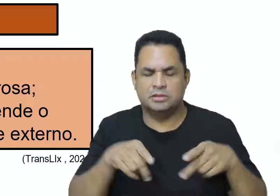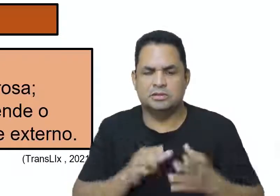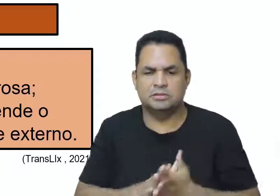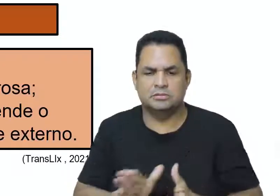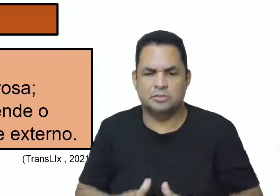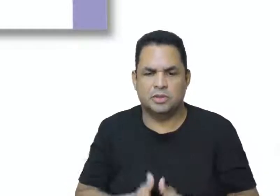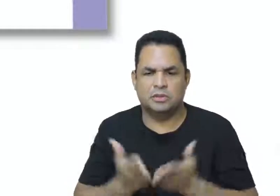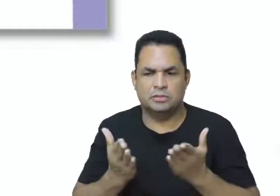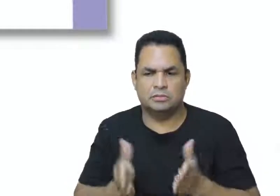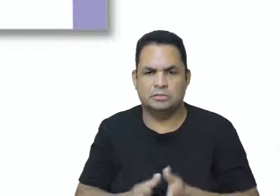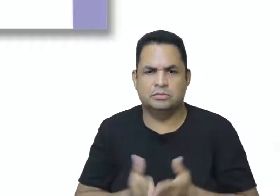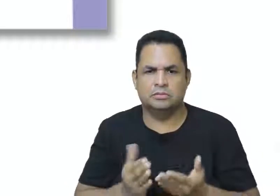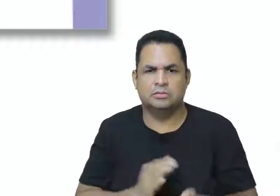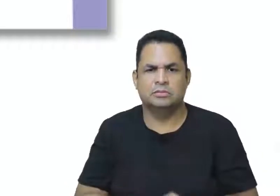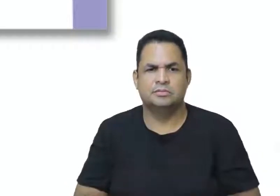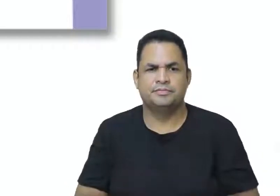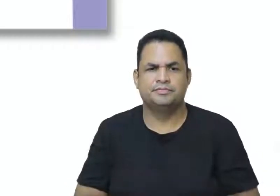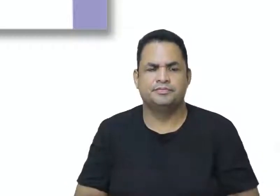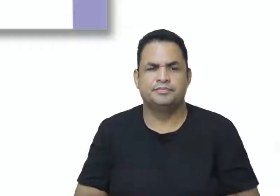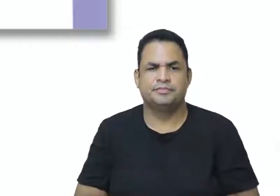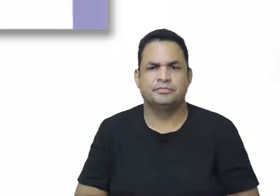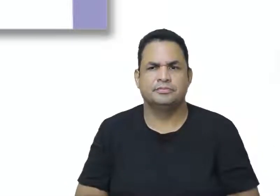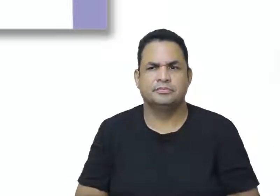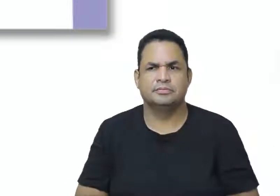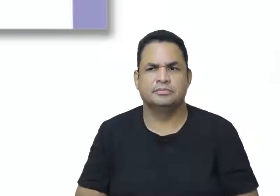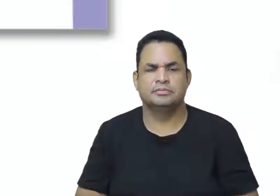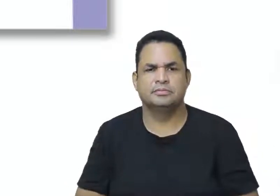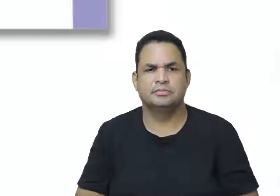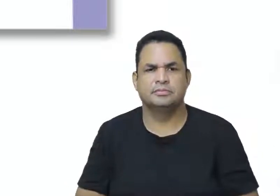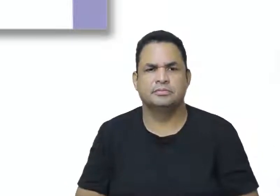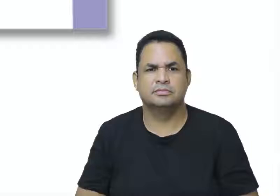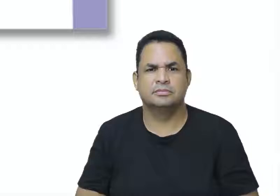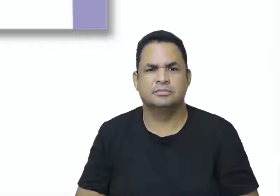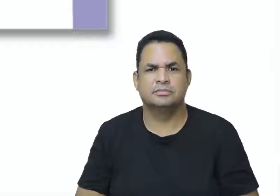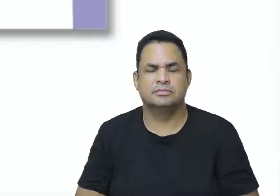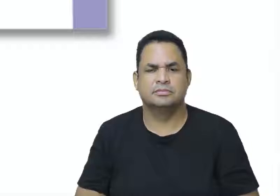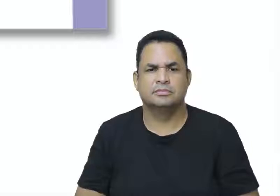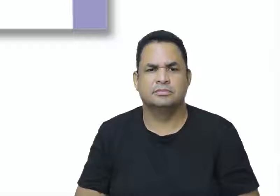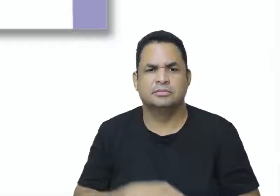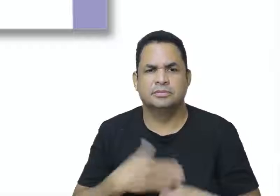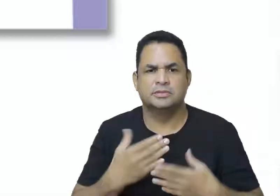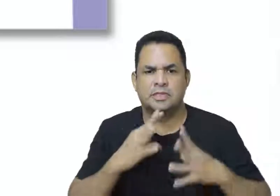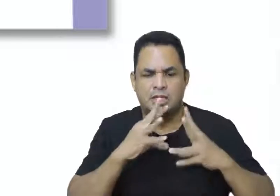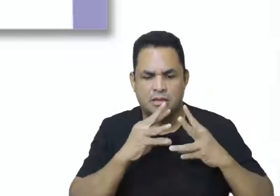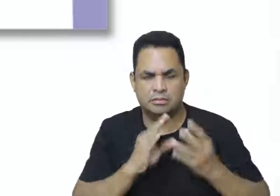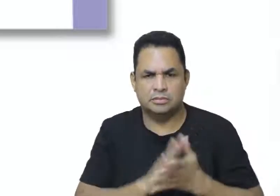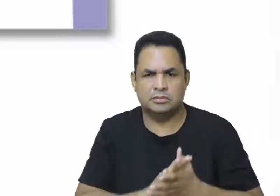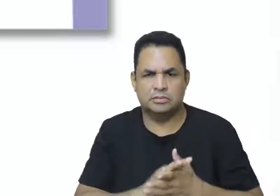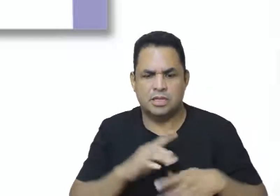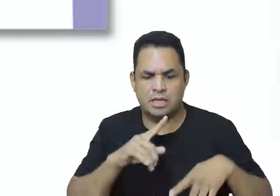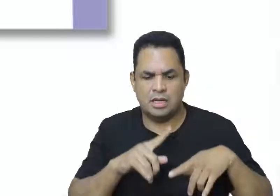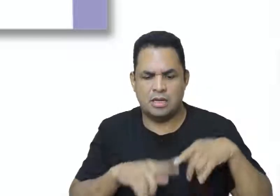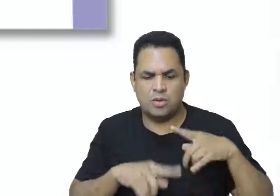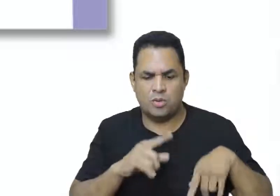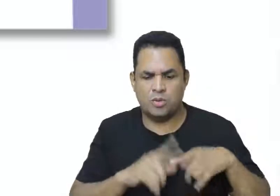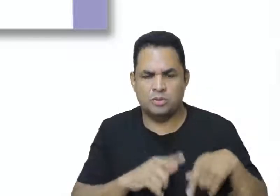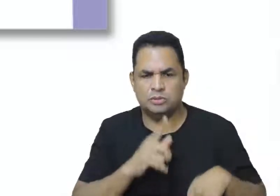pobres, tá? Já o continente africano nem se fala. Com relação aos recursos